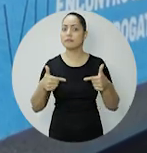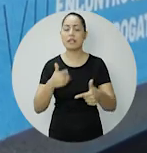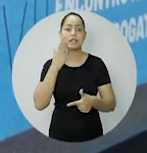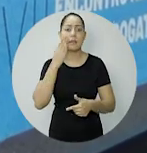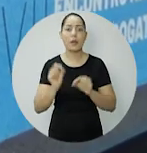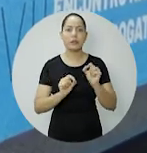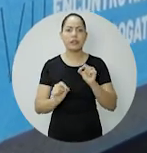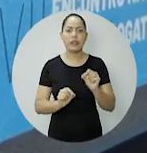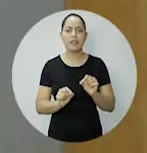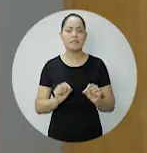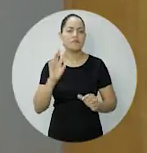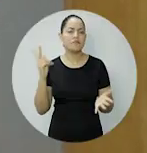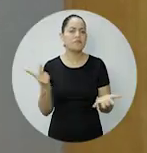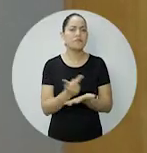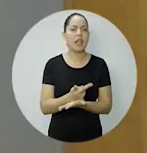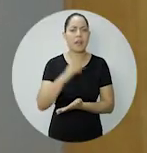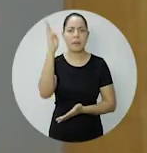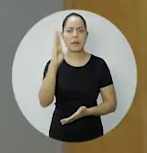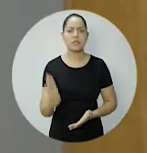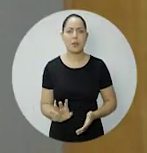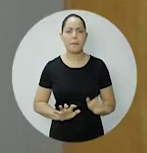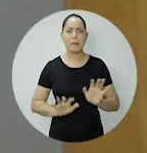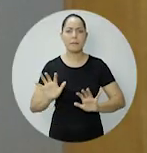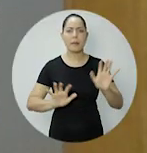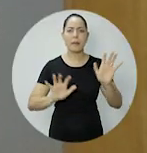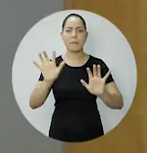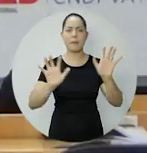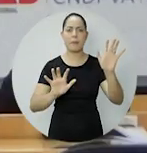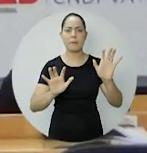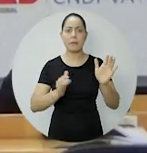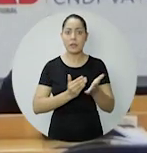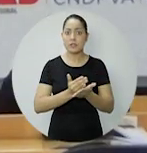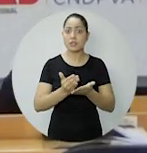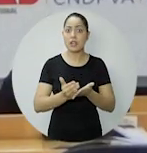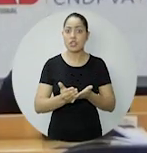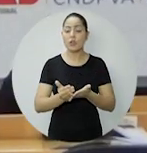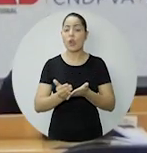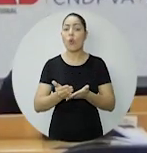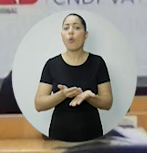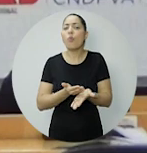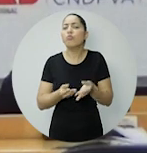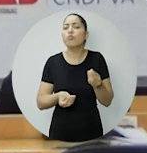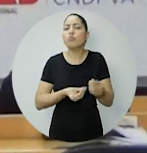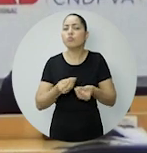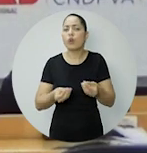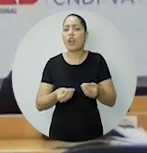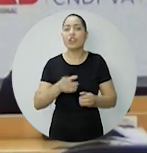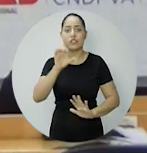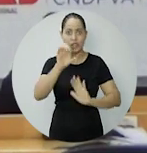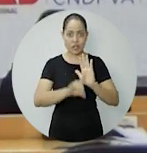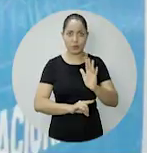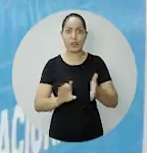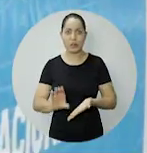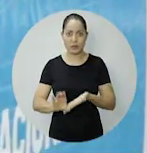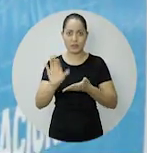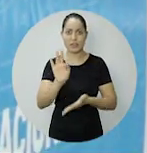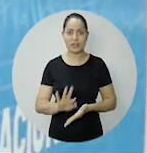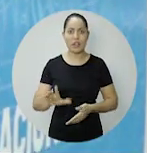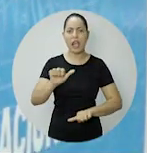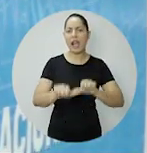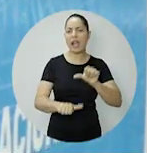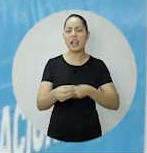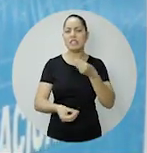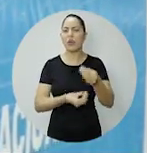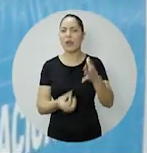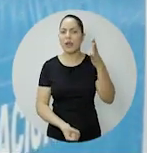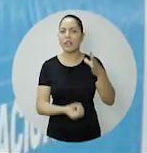seccionais e subseções espalhadas pelo Brasil. E para avançar nas iniciativas, a diretoria do Conselho Federal já analisa a criação do Colégio